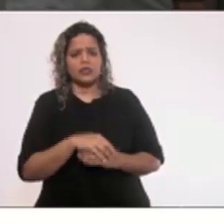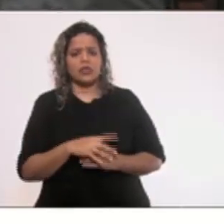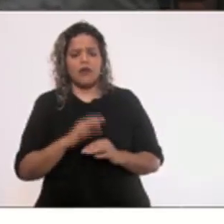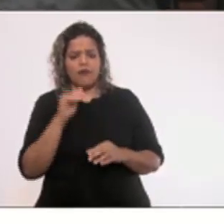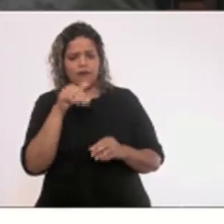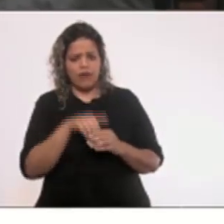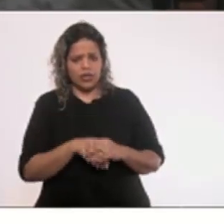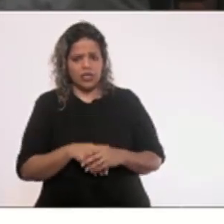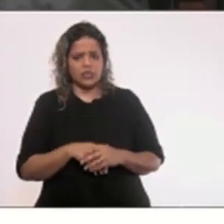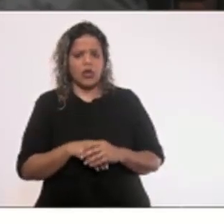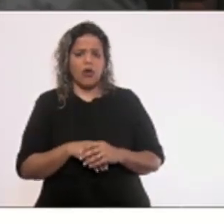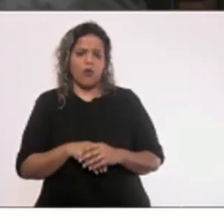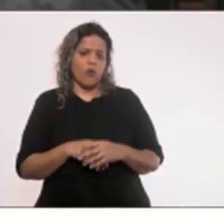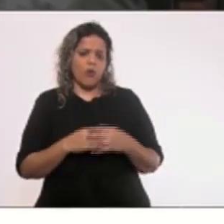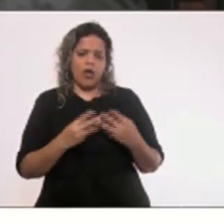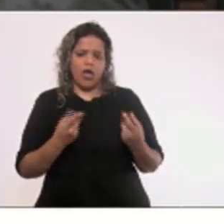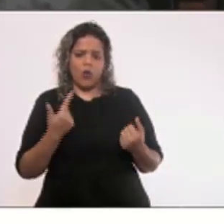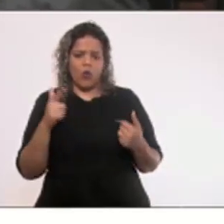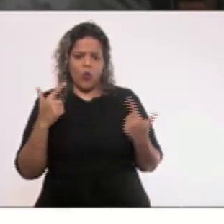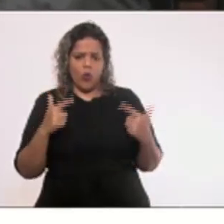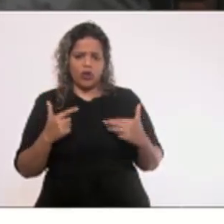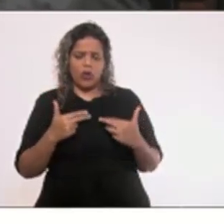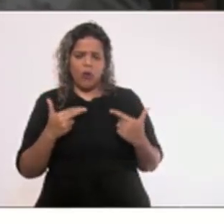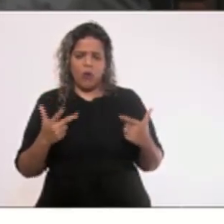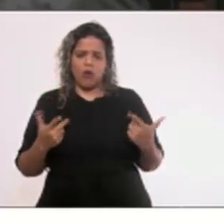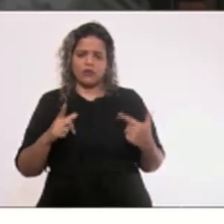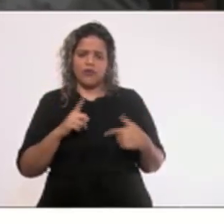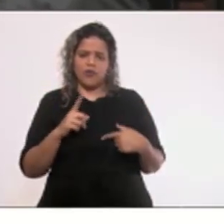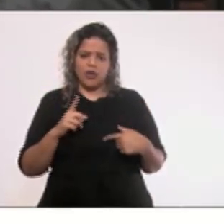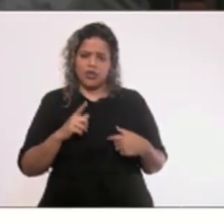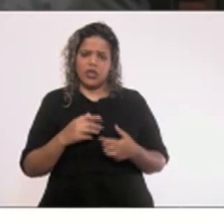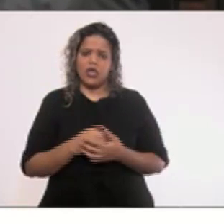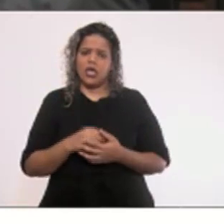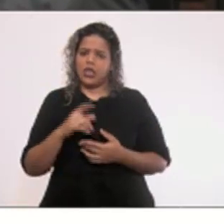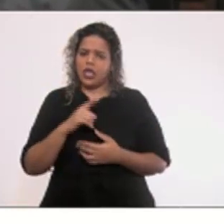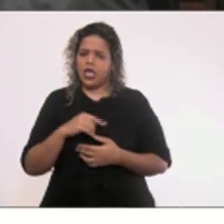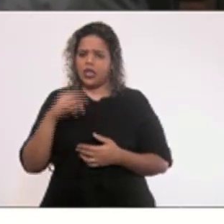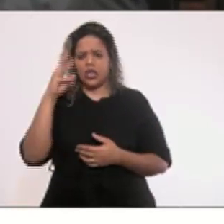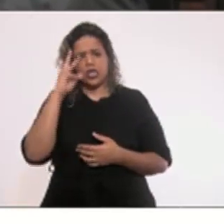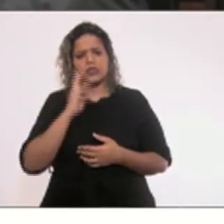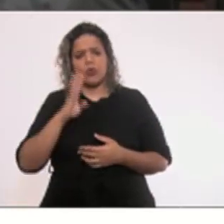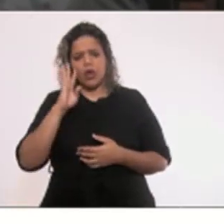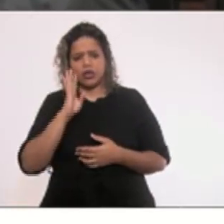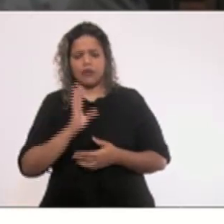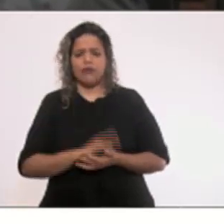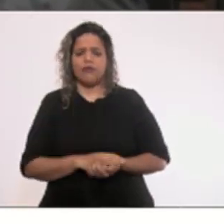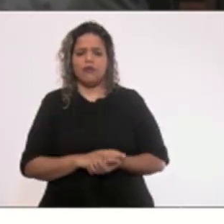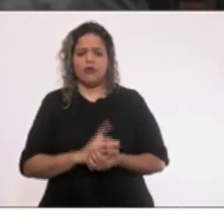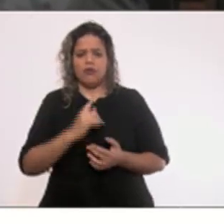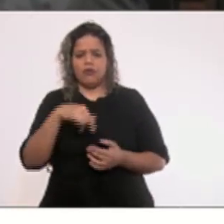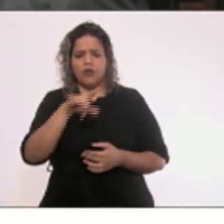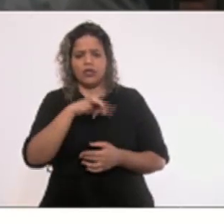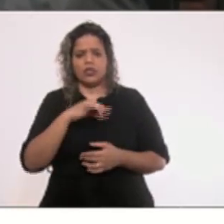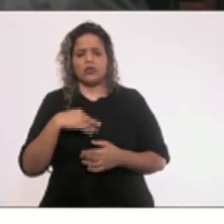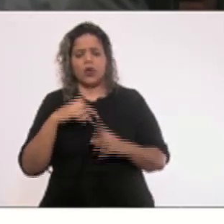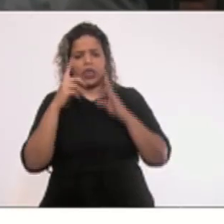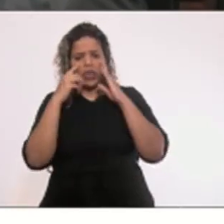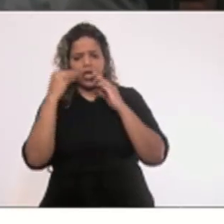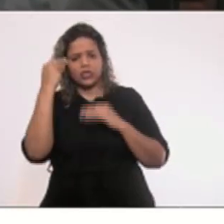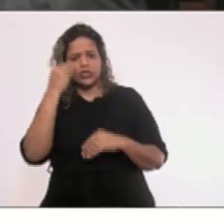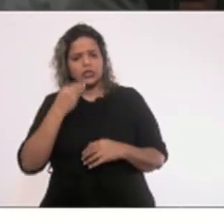Essa votação é simbólica, essa aqui e as outras que virão hoje. Assim como terça e quarta-feira. Vocês são testemunha do